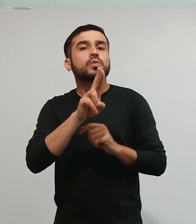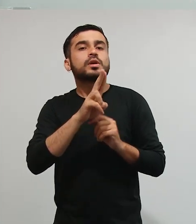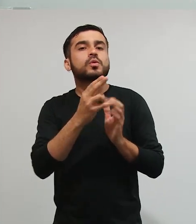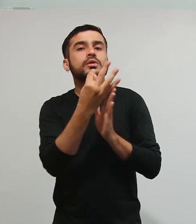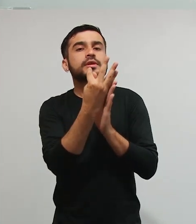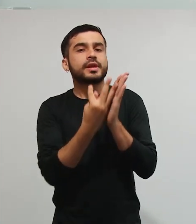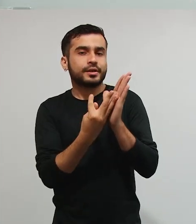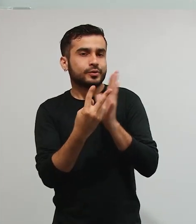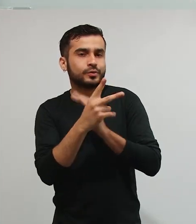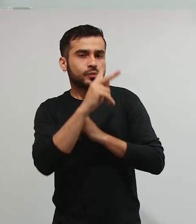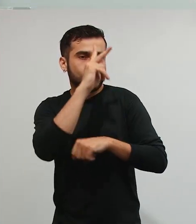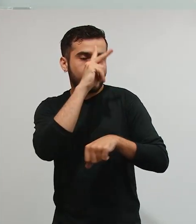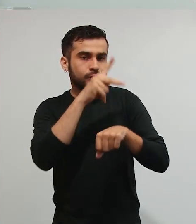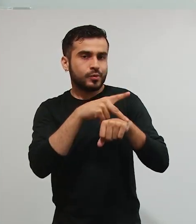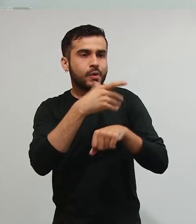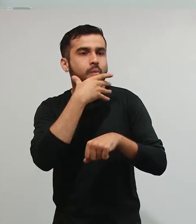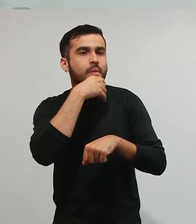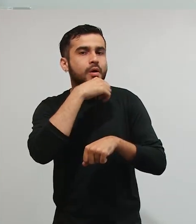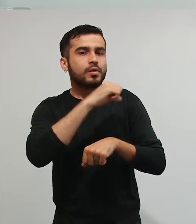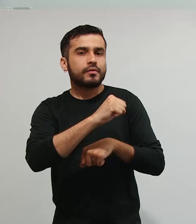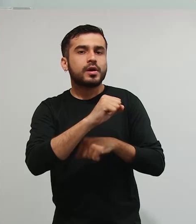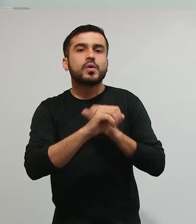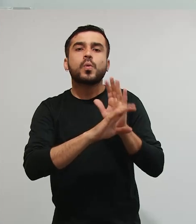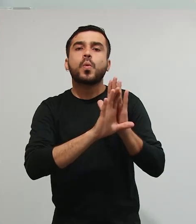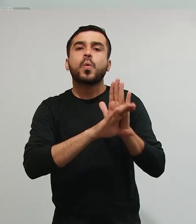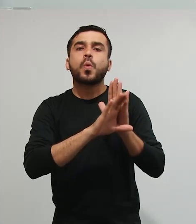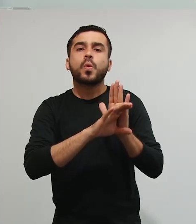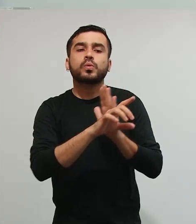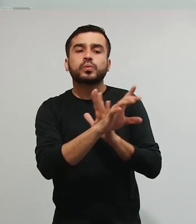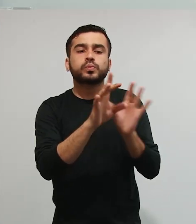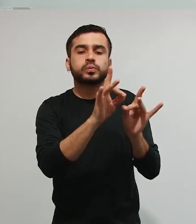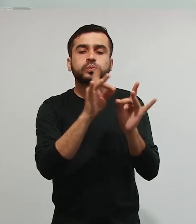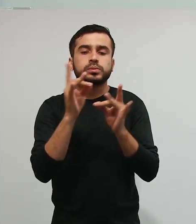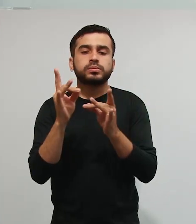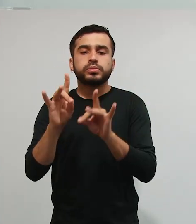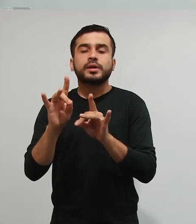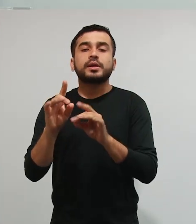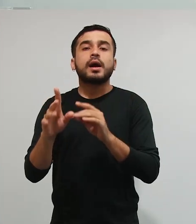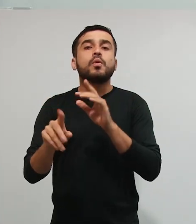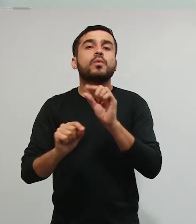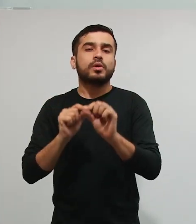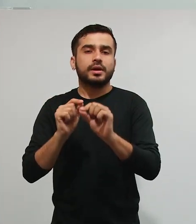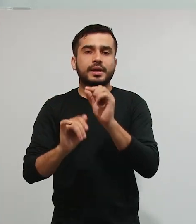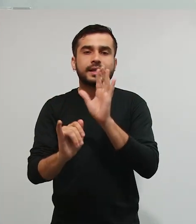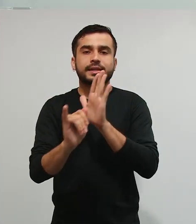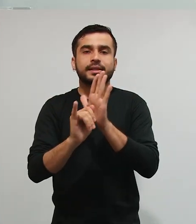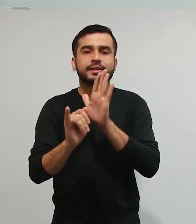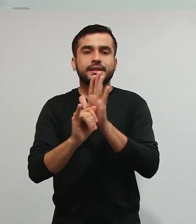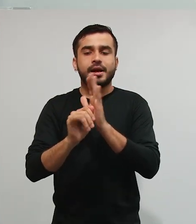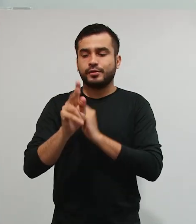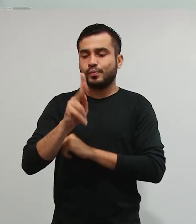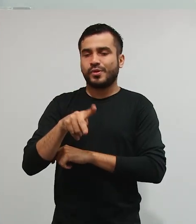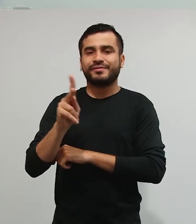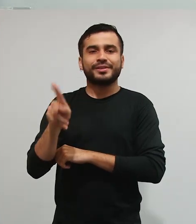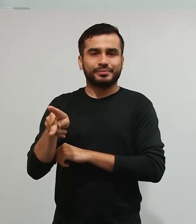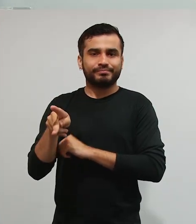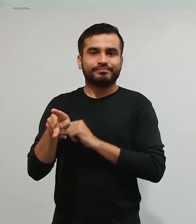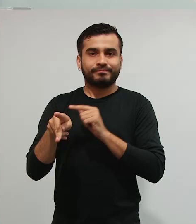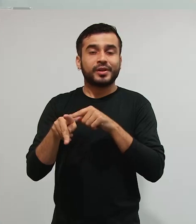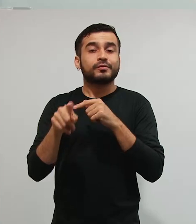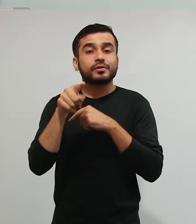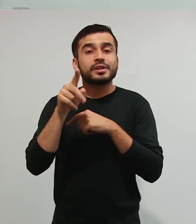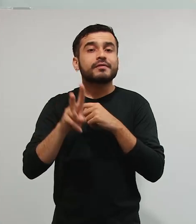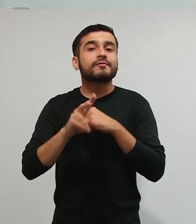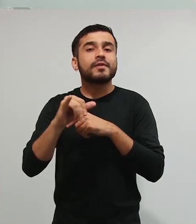Paulo Freire e a concepção que foi trabalhada sobre a identidade docente. Então, aqui no final,